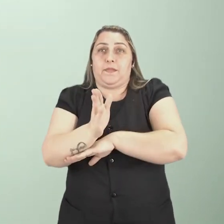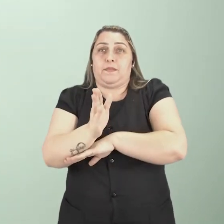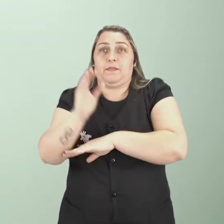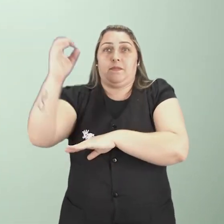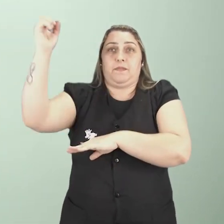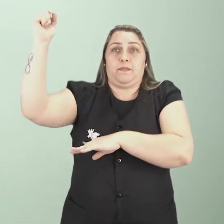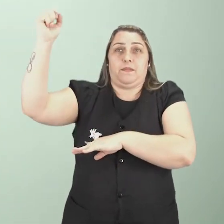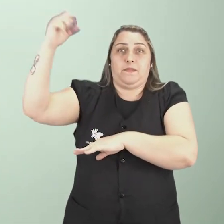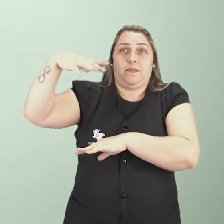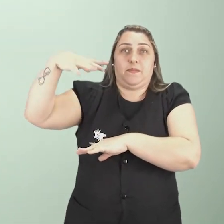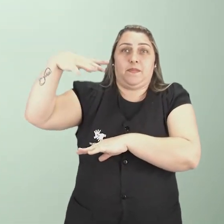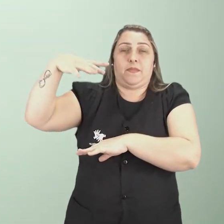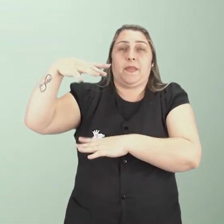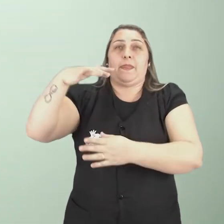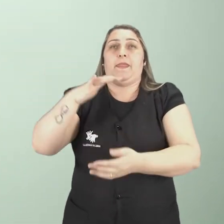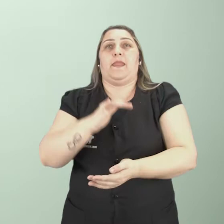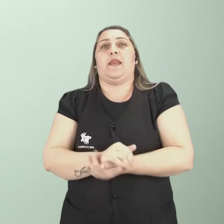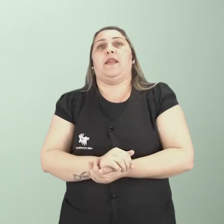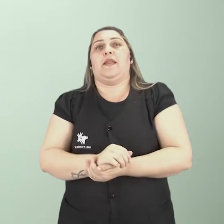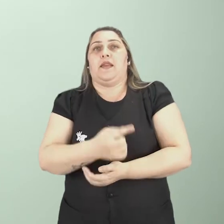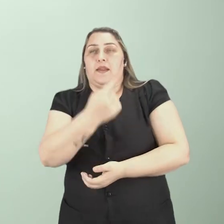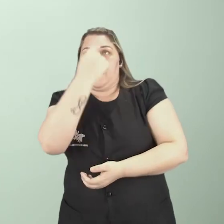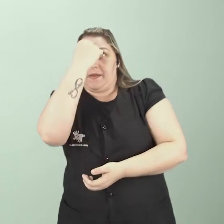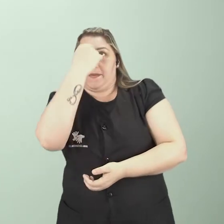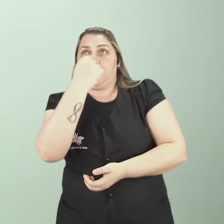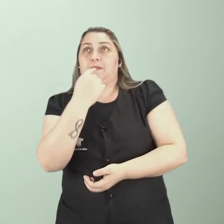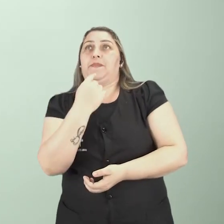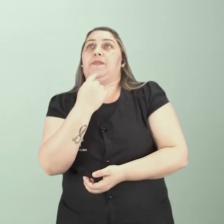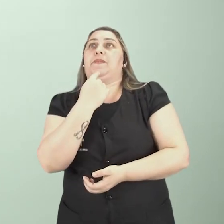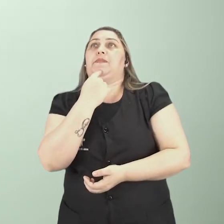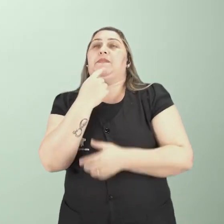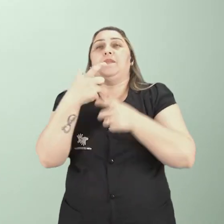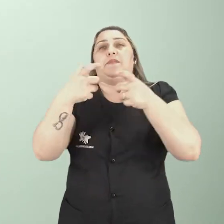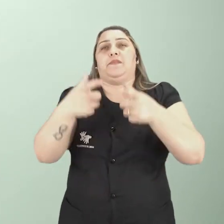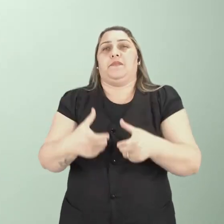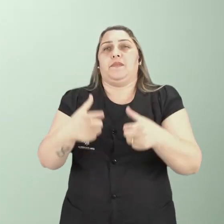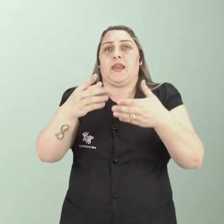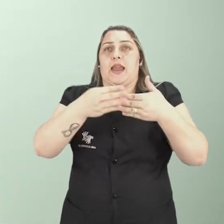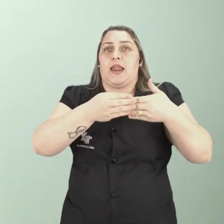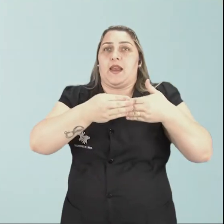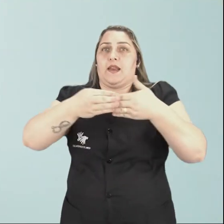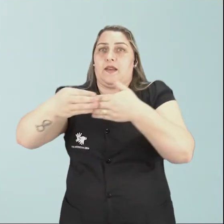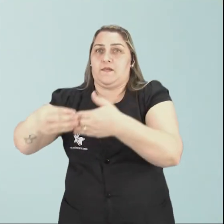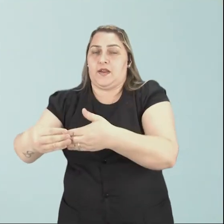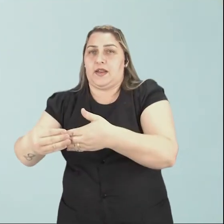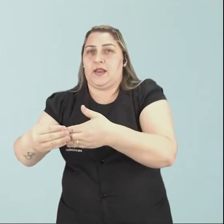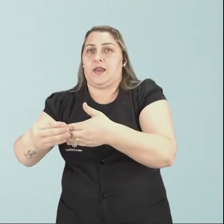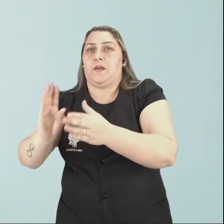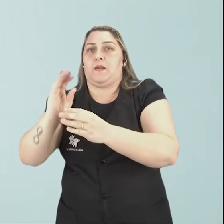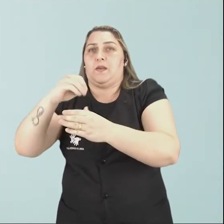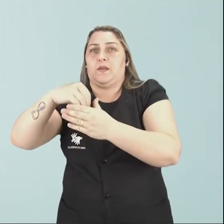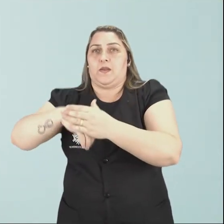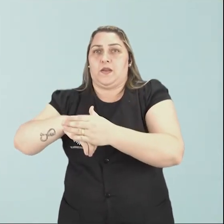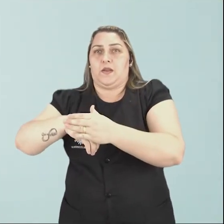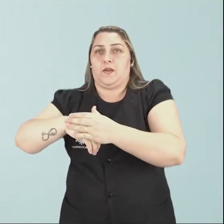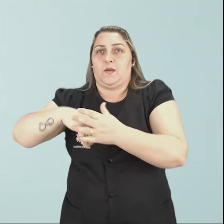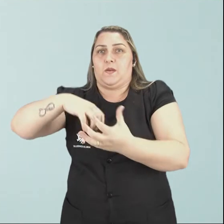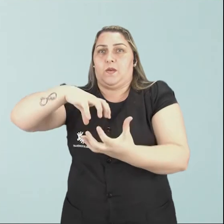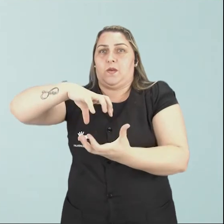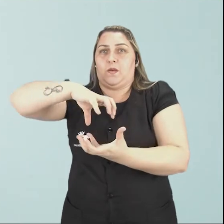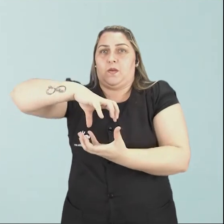luz. Através dela, a imagem do ambiente são levadas para o interior do globo